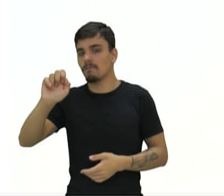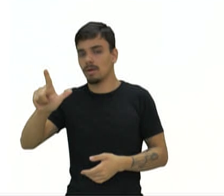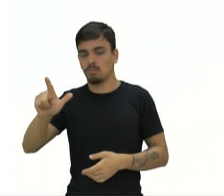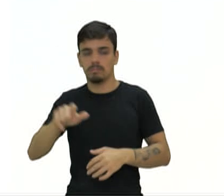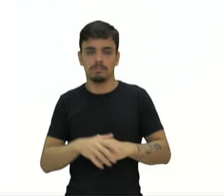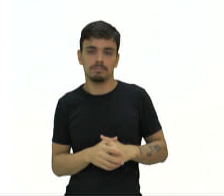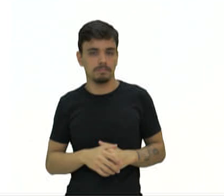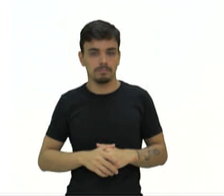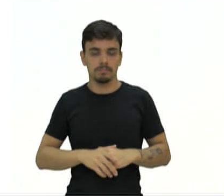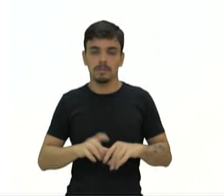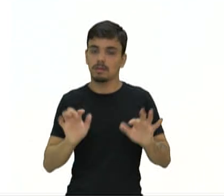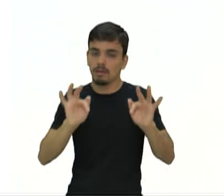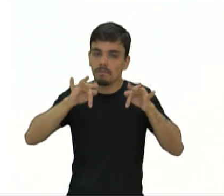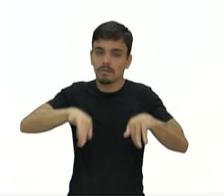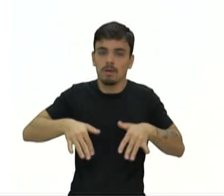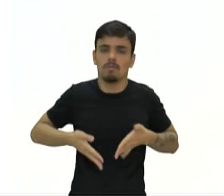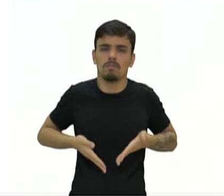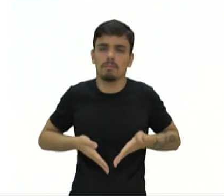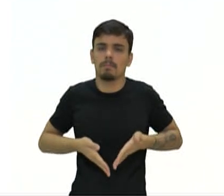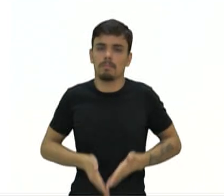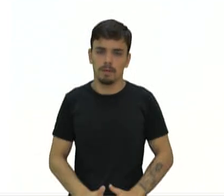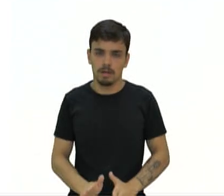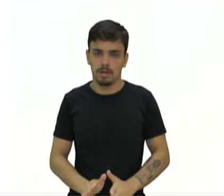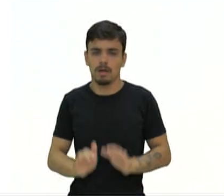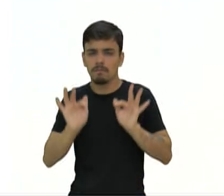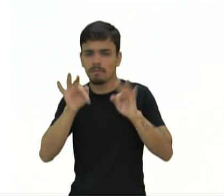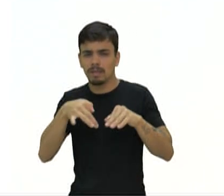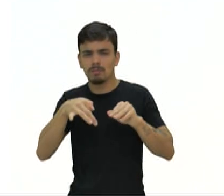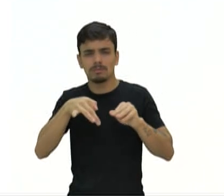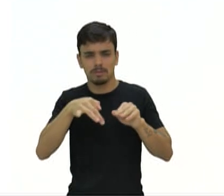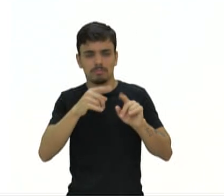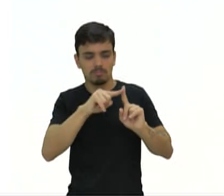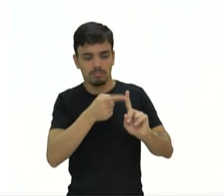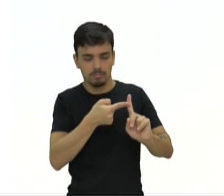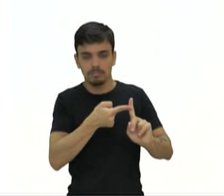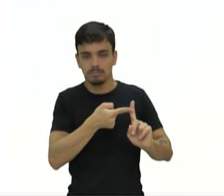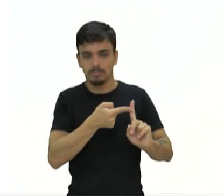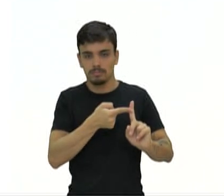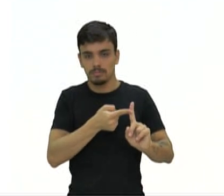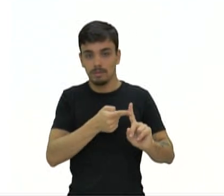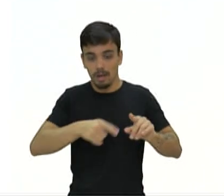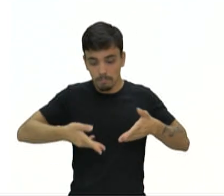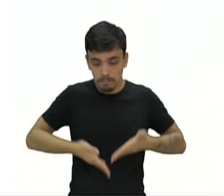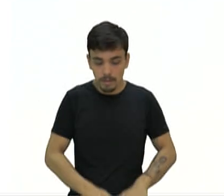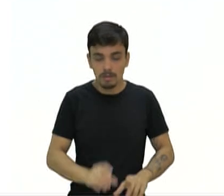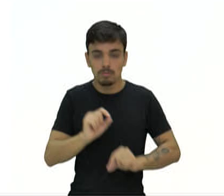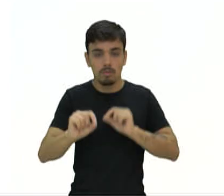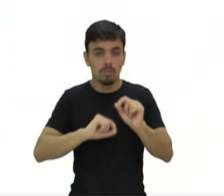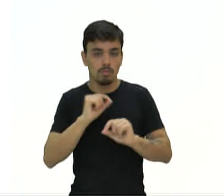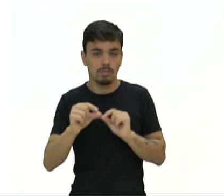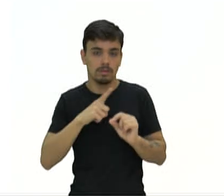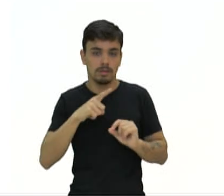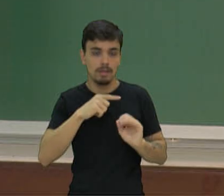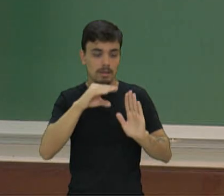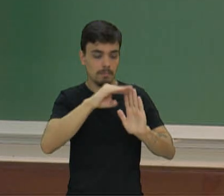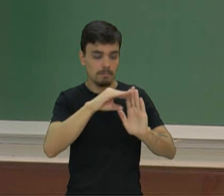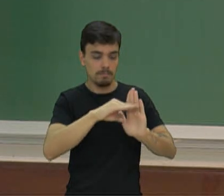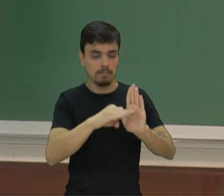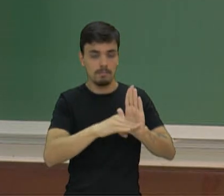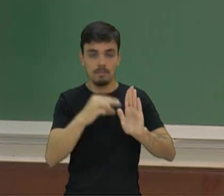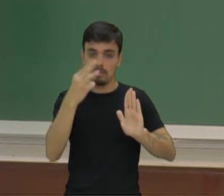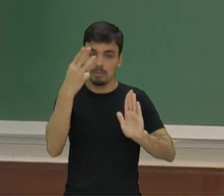por fim o parto, né? Lá no finalzinho da gravidez, né? Esse parto ele vai constar de 3 etapas.